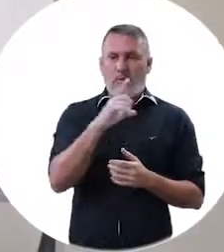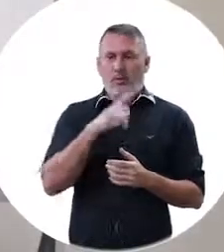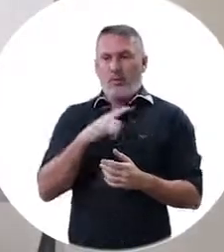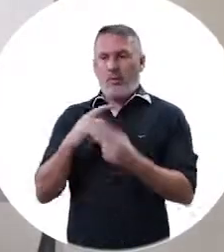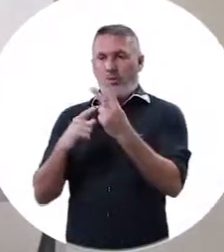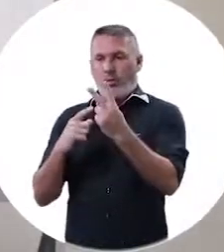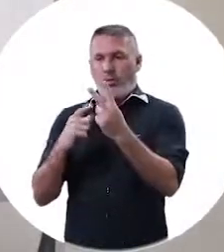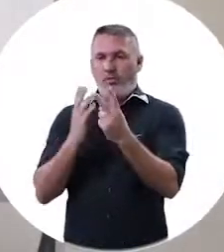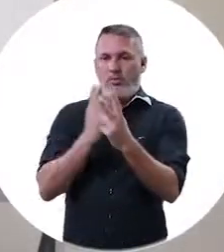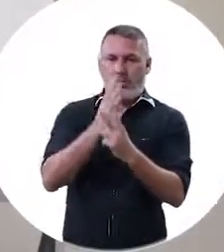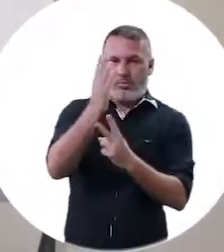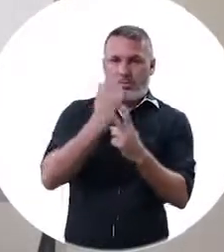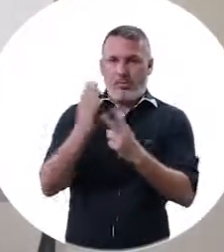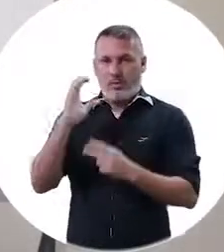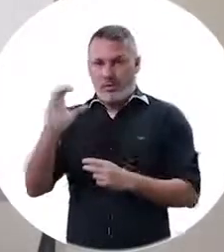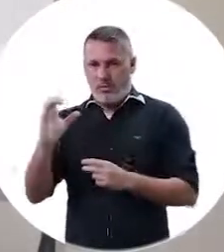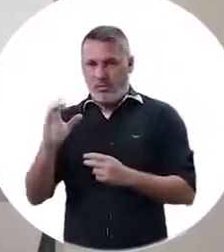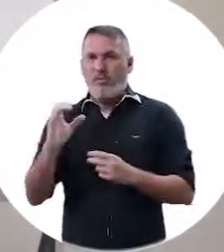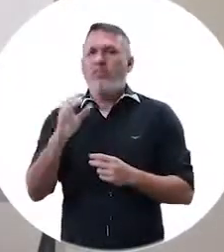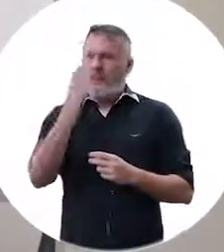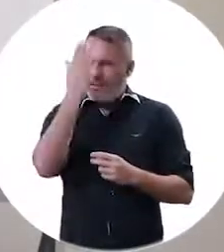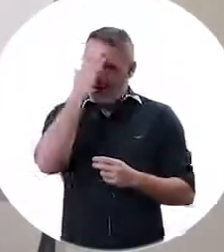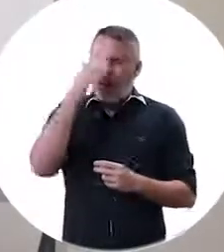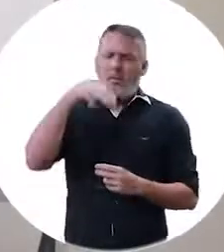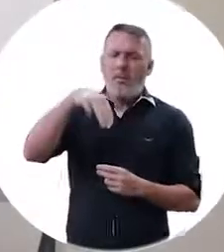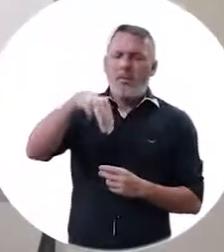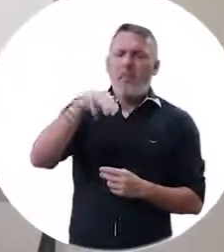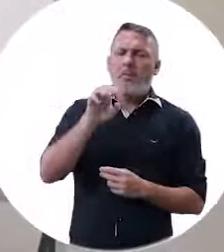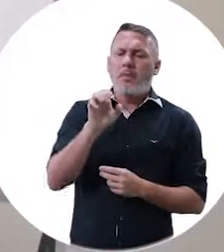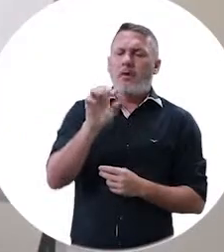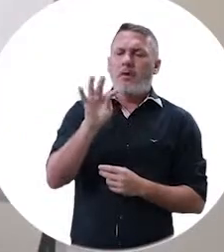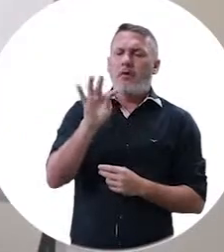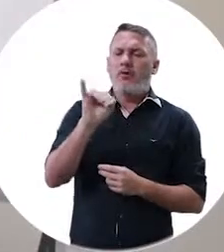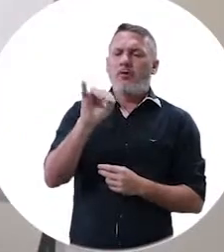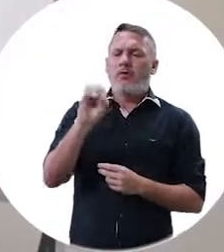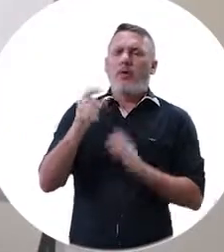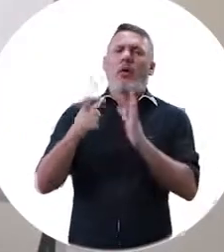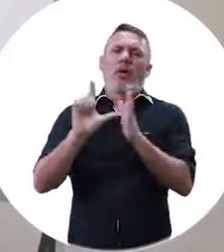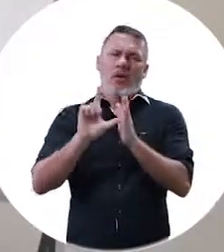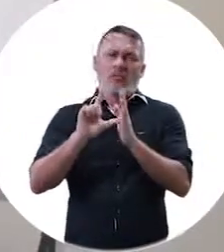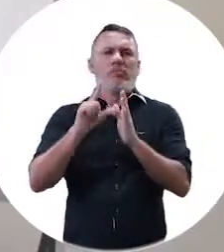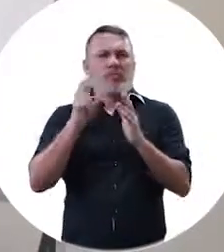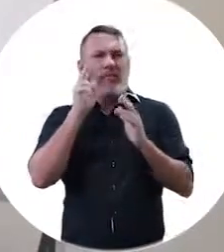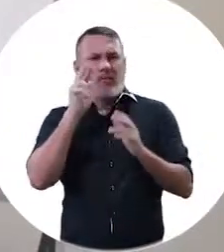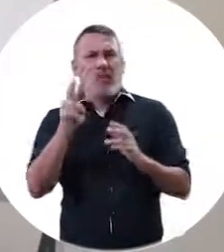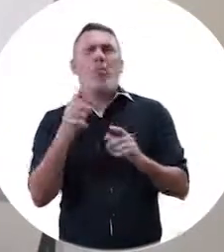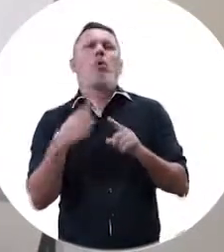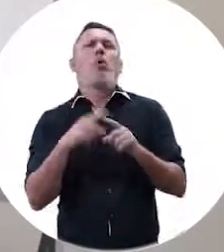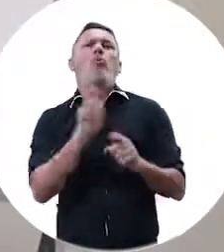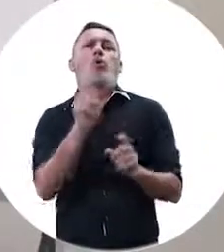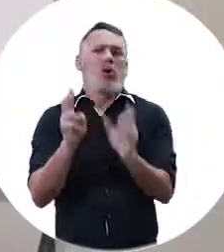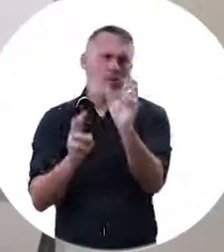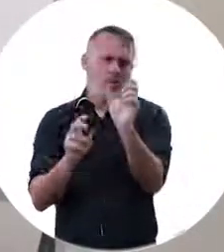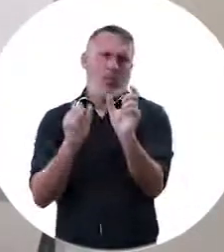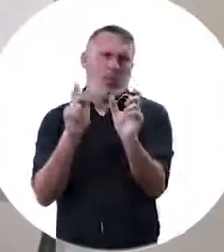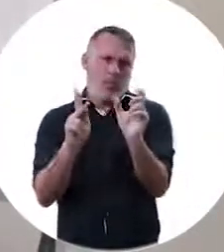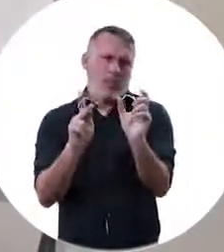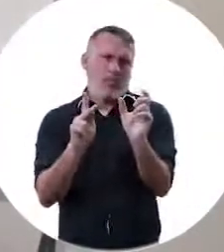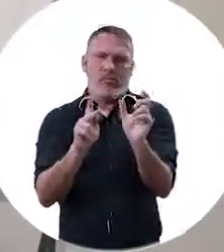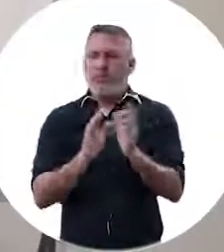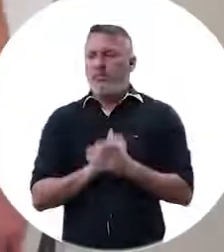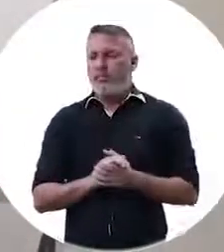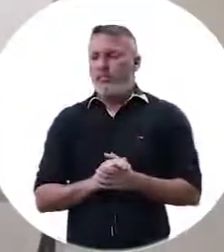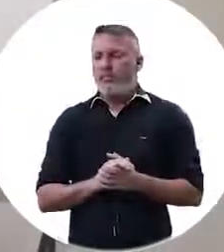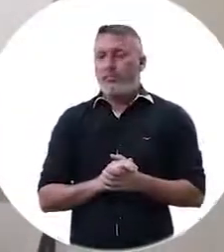2 radicais com um carbono. Correto? Metil, a gente já viu ali no exemplo anterior que se chama